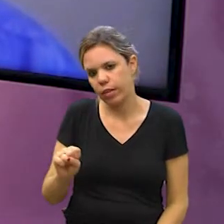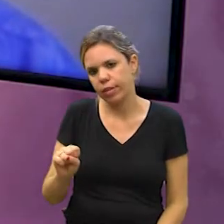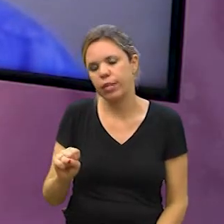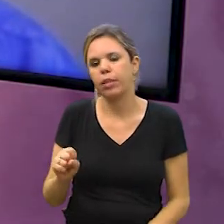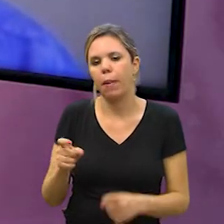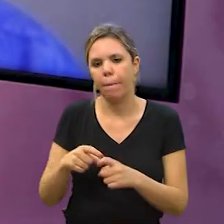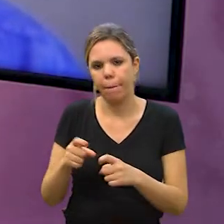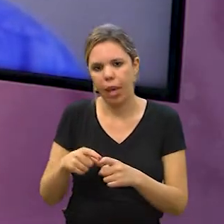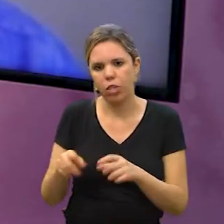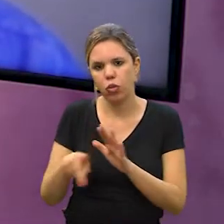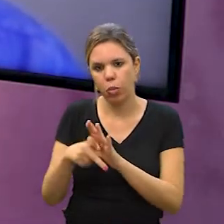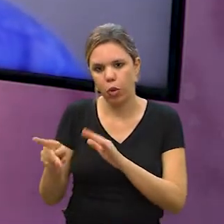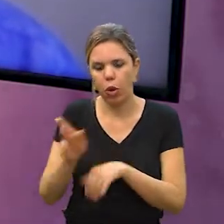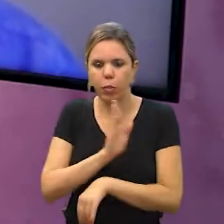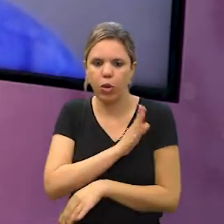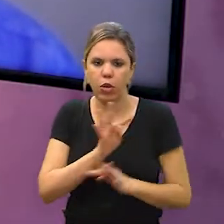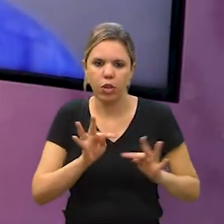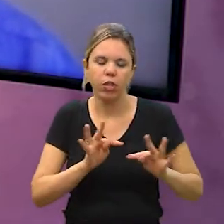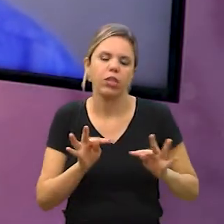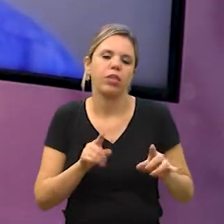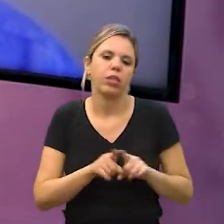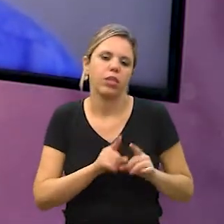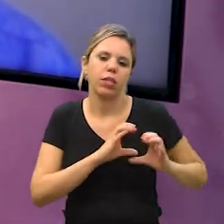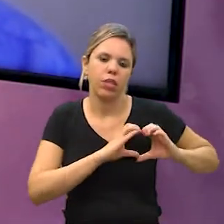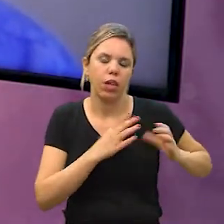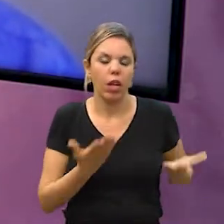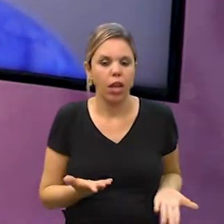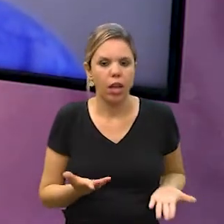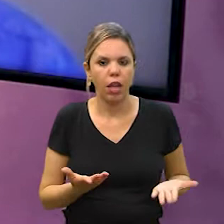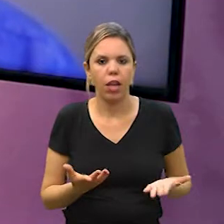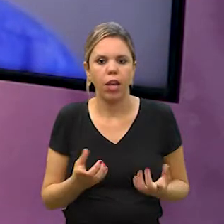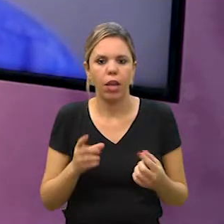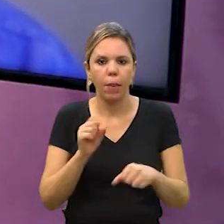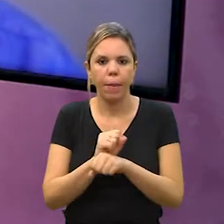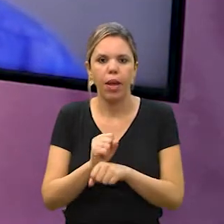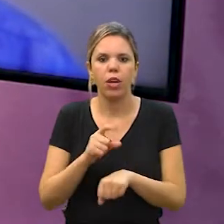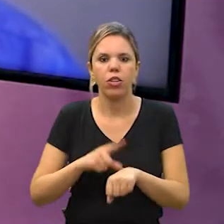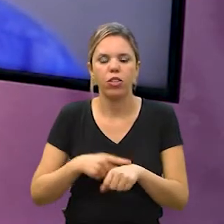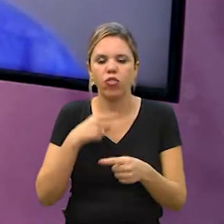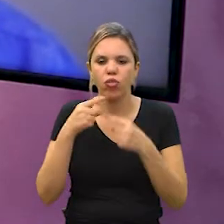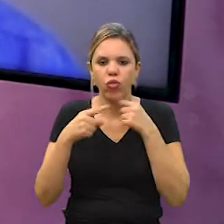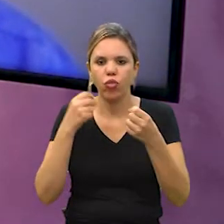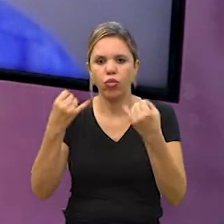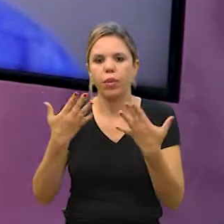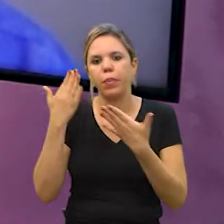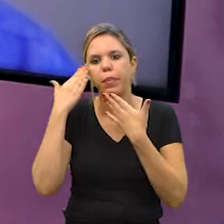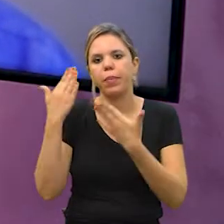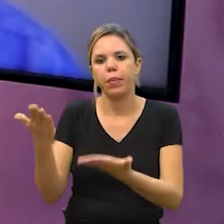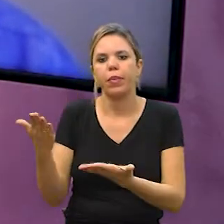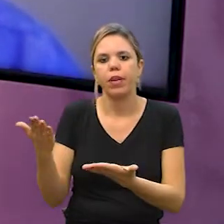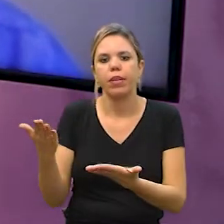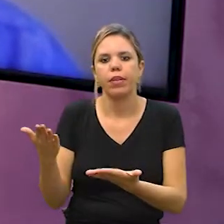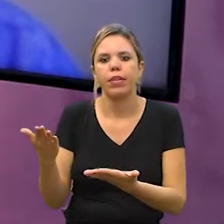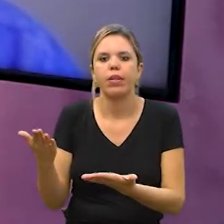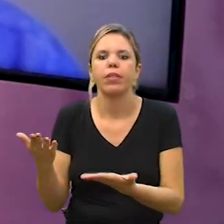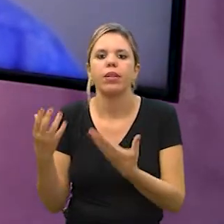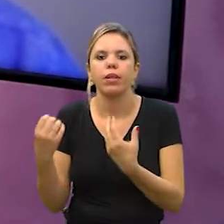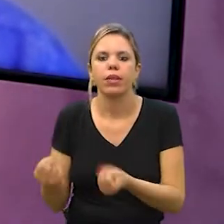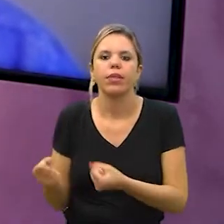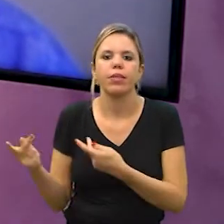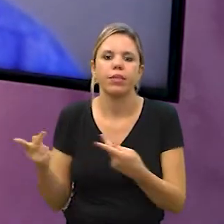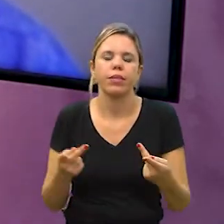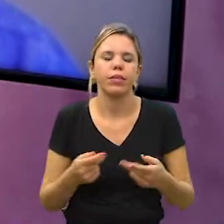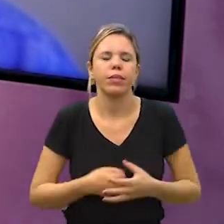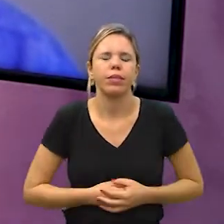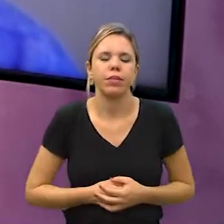bortolotto ele ir para um tempinho para atender nossa equipe e tirar as dúvidas Doutor antes de começar muito obrigada viu por